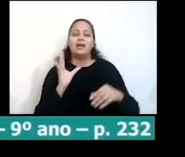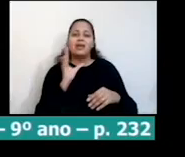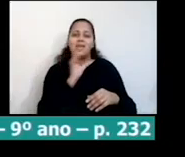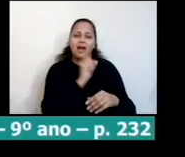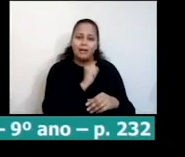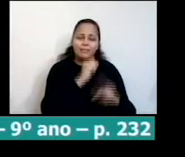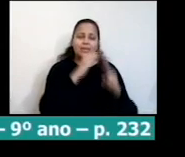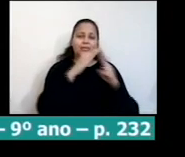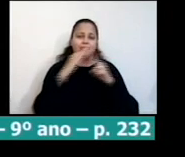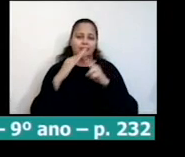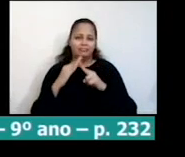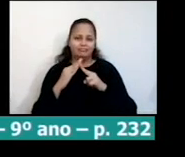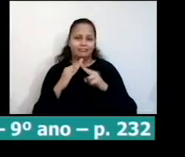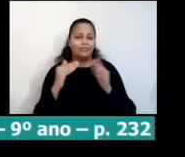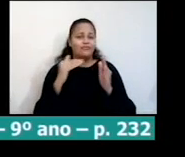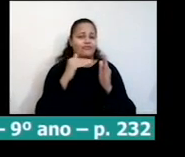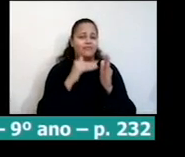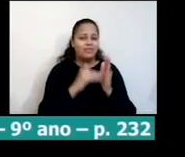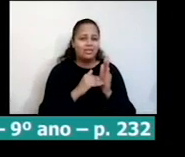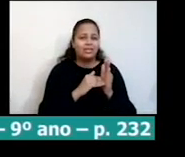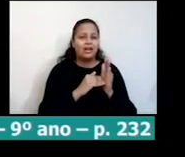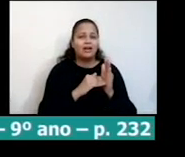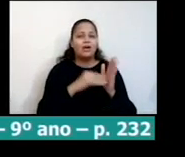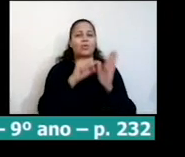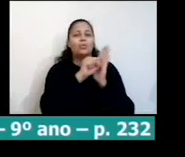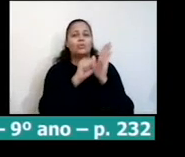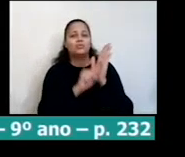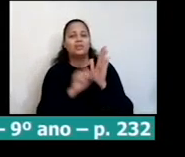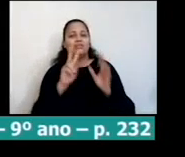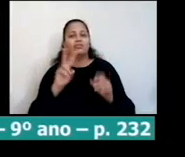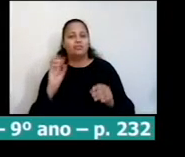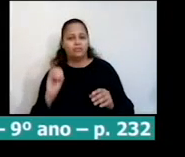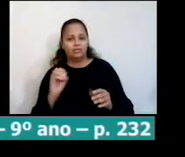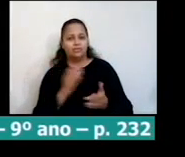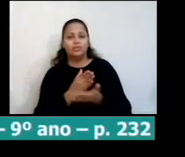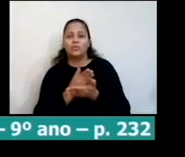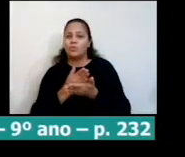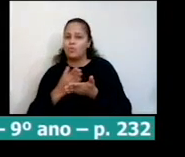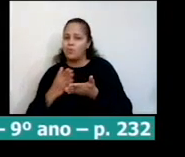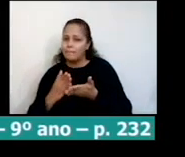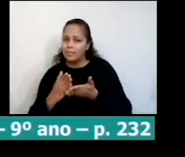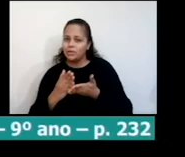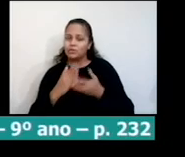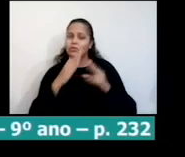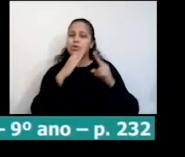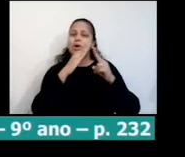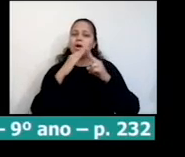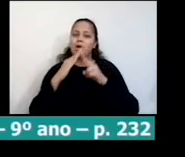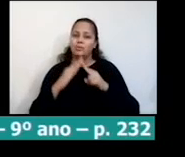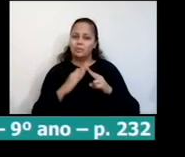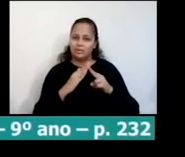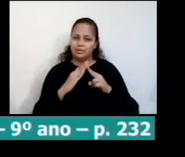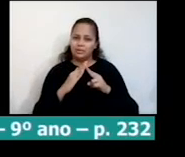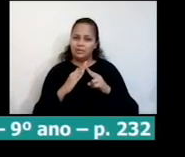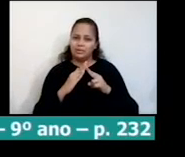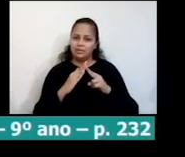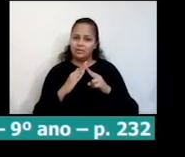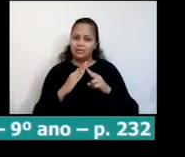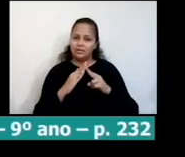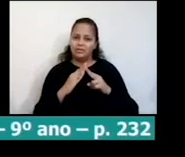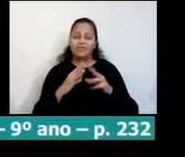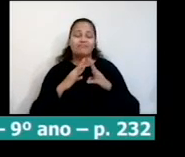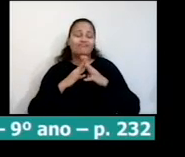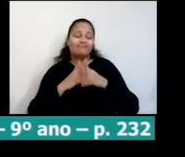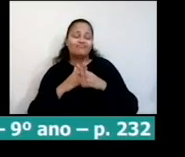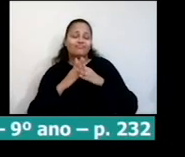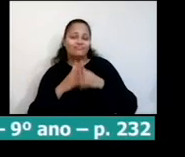no final do século XX. Ou seja, no final do século XX aí começou esse processo de urbanização. É comum às vezes a gente